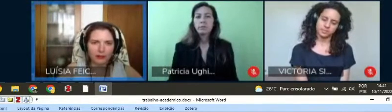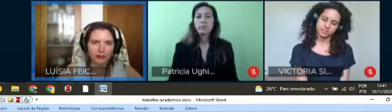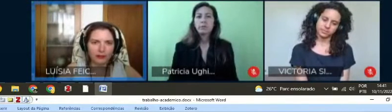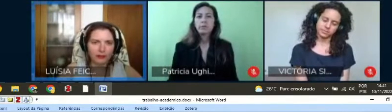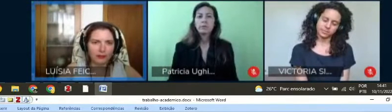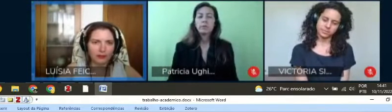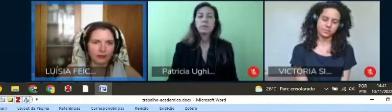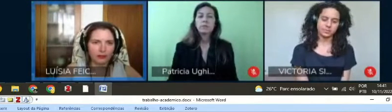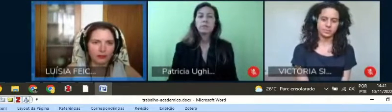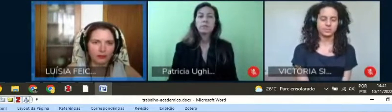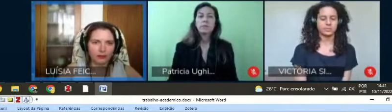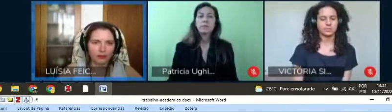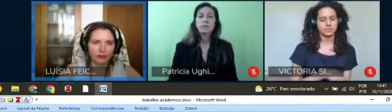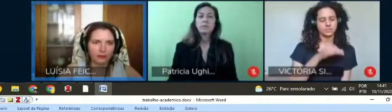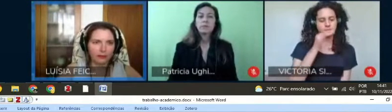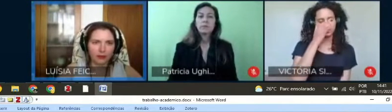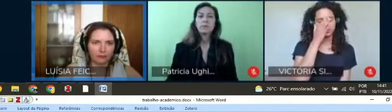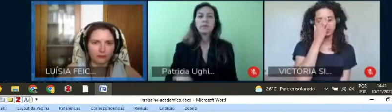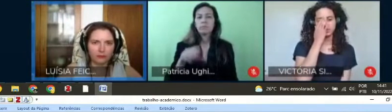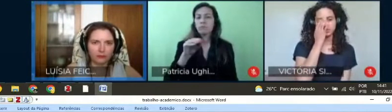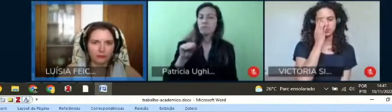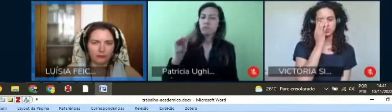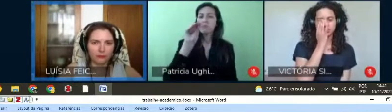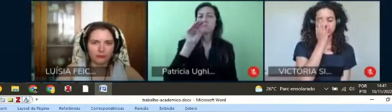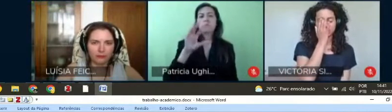lista de siglas e ilustrações,